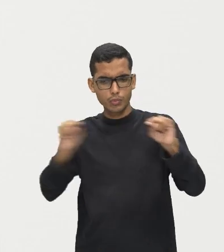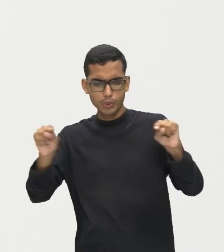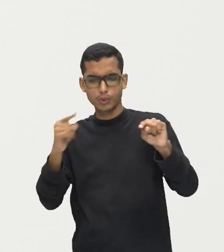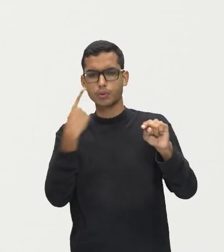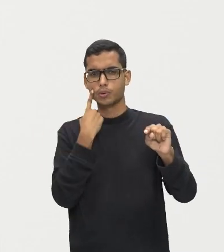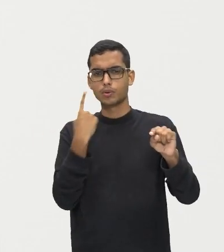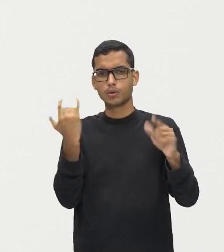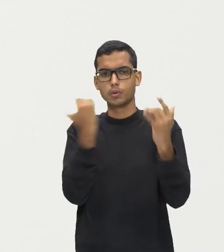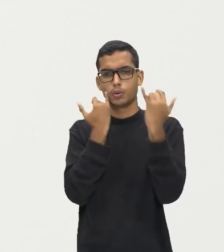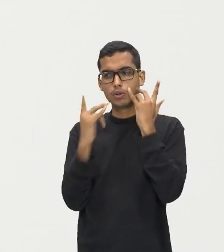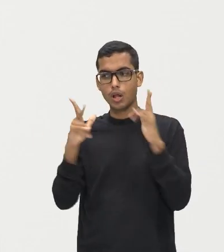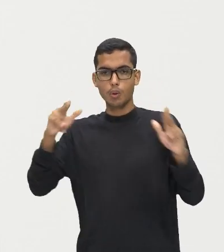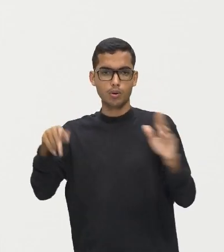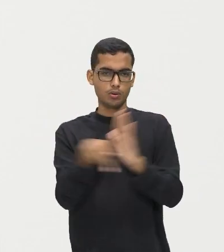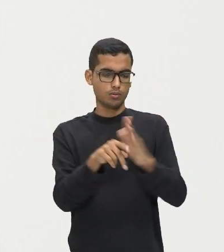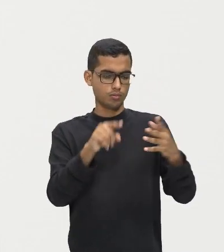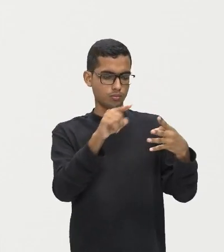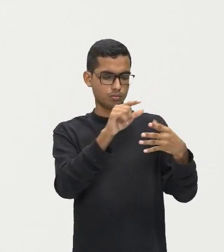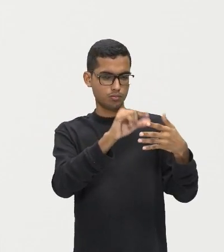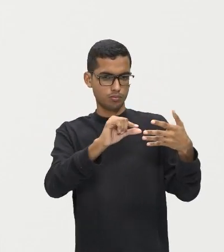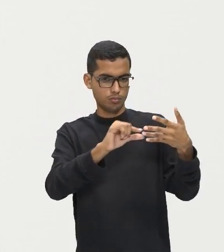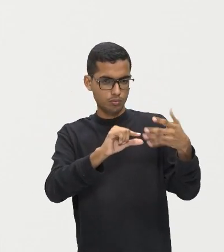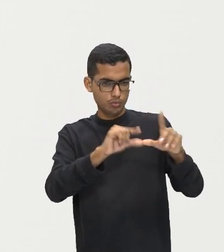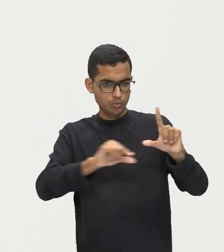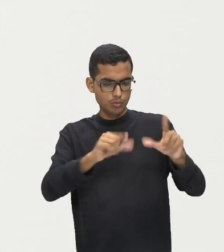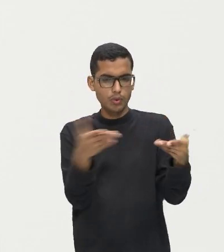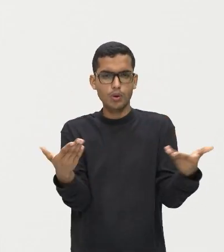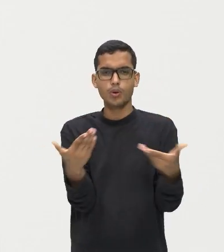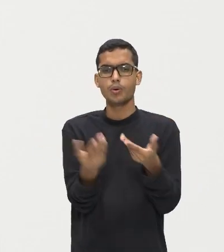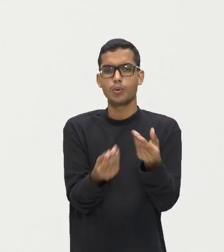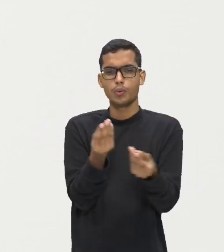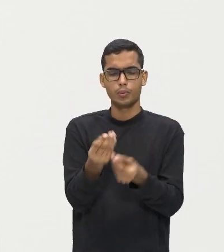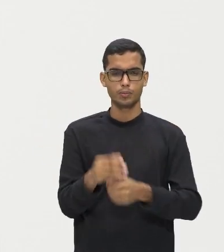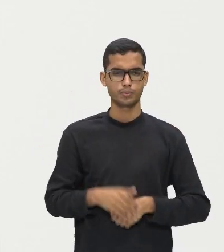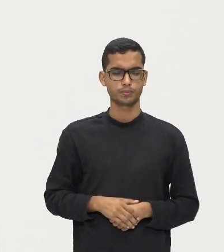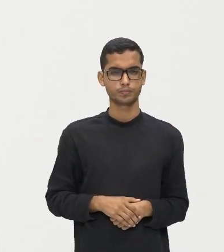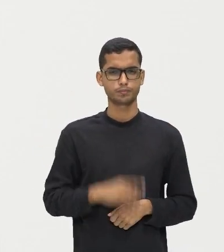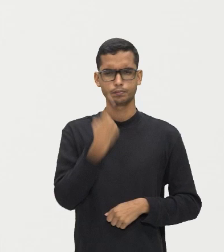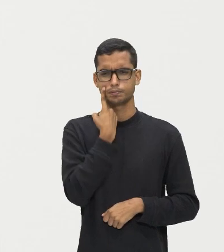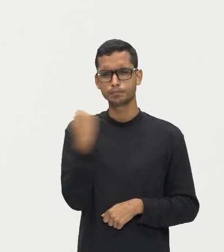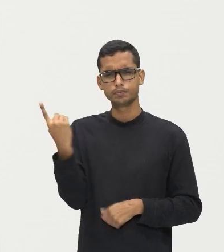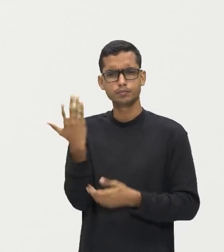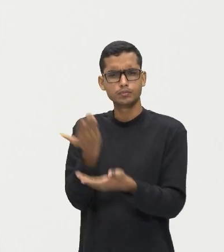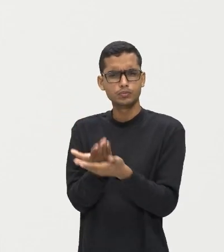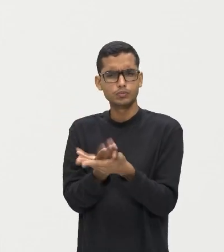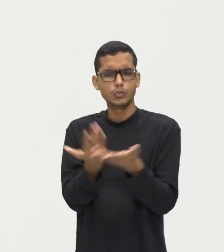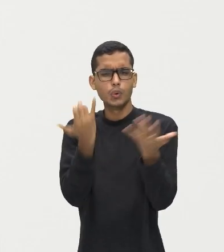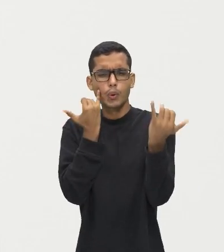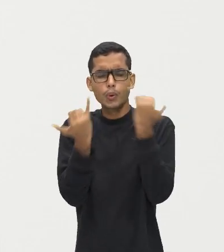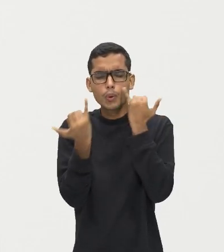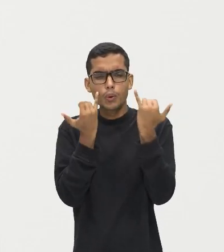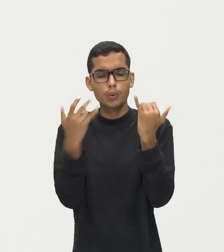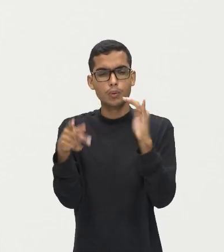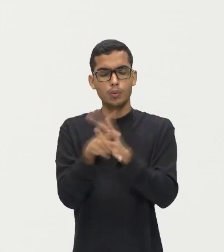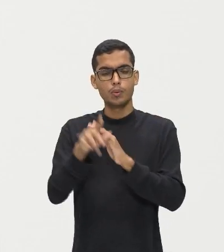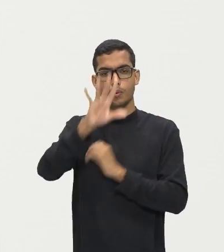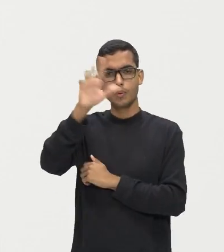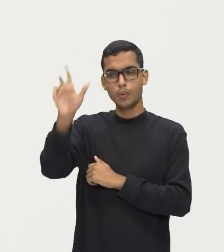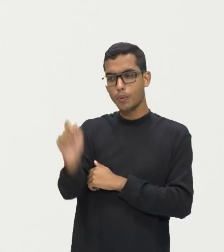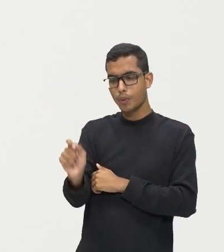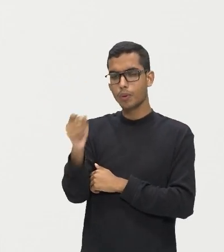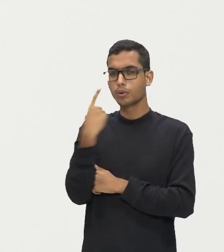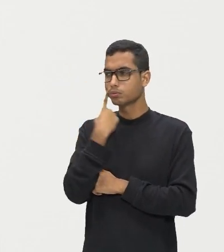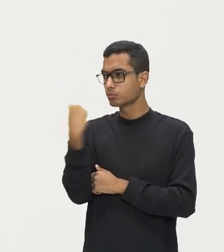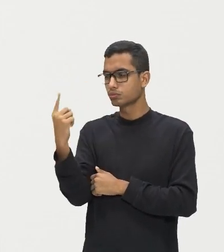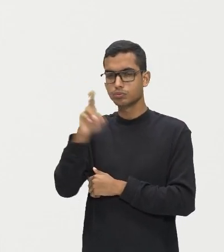dado. Perfeito? A gente vai agora verificar a informação do mapa através